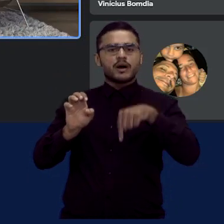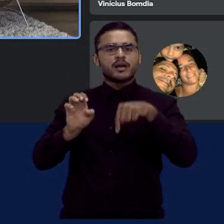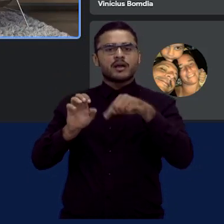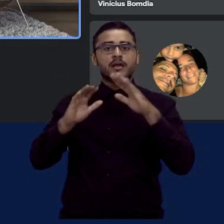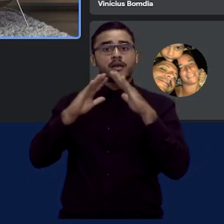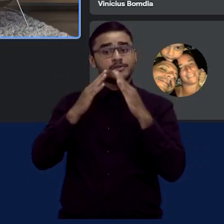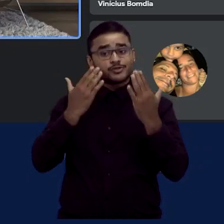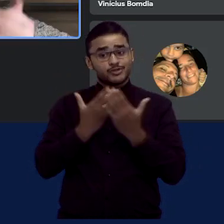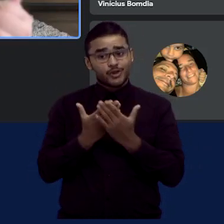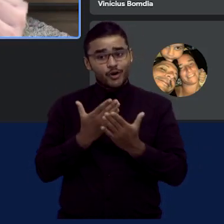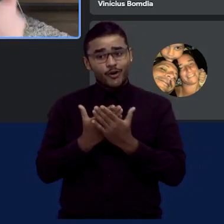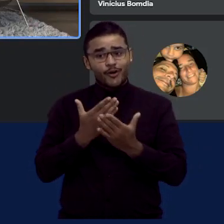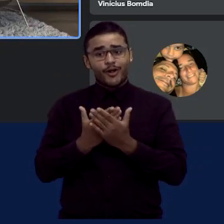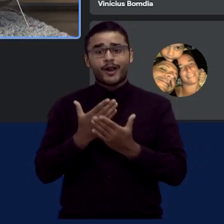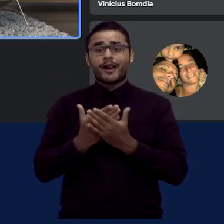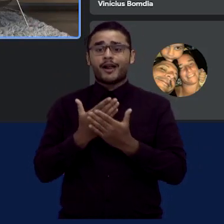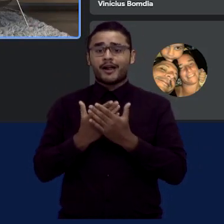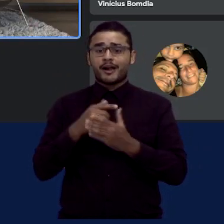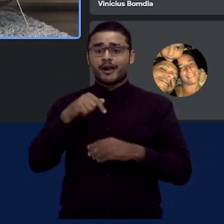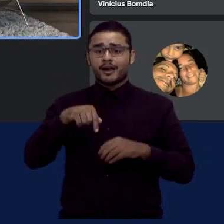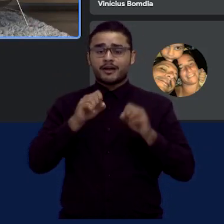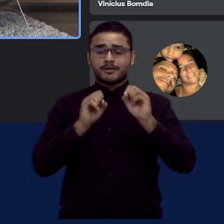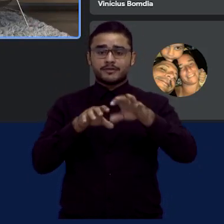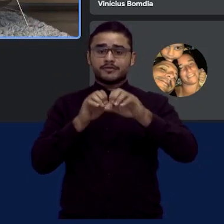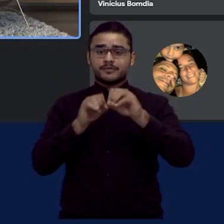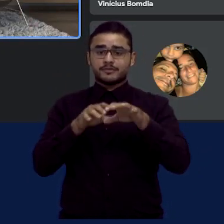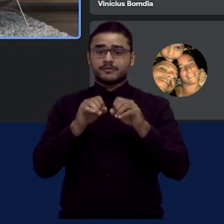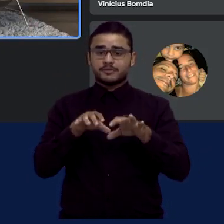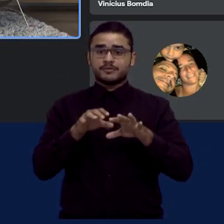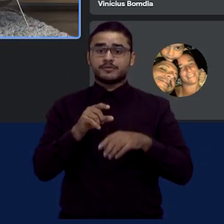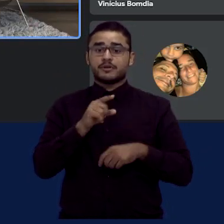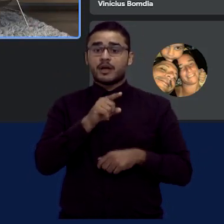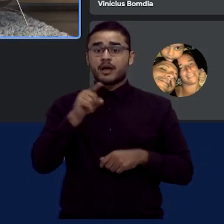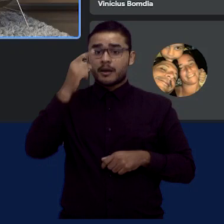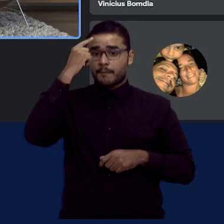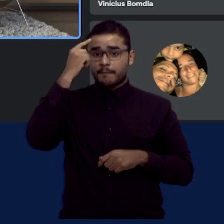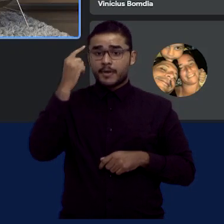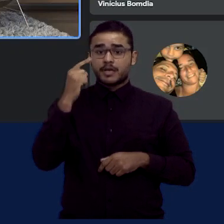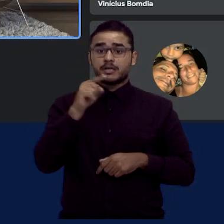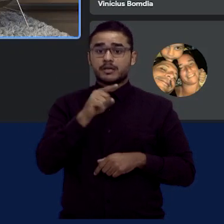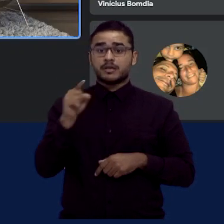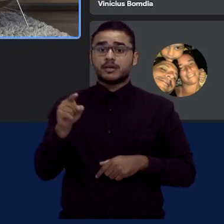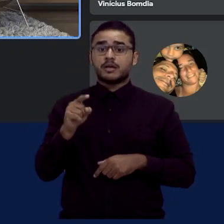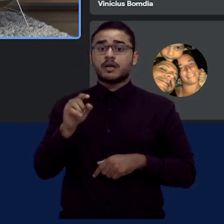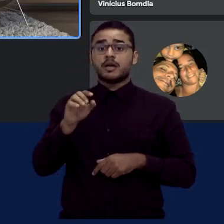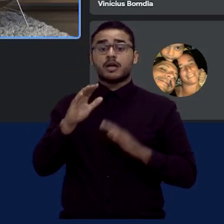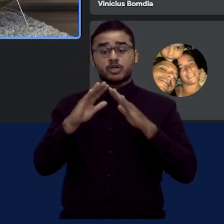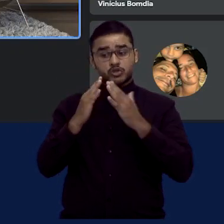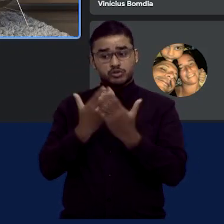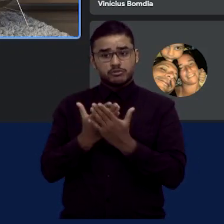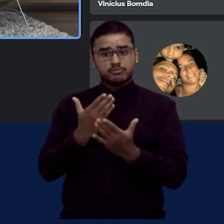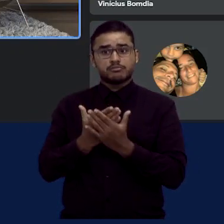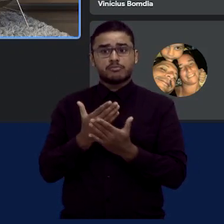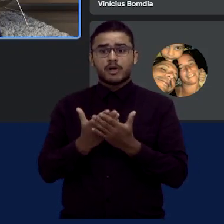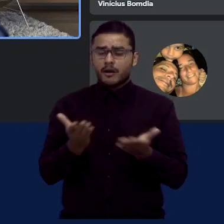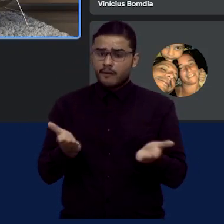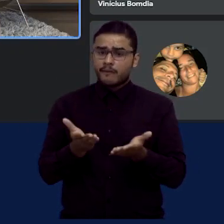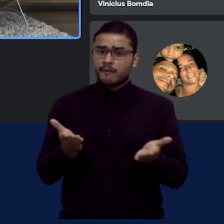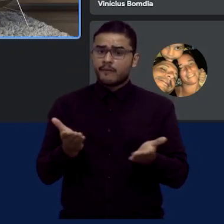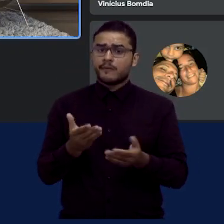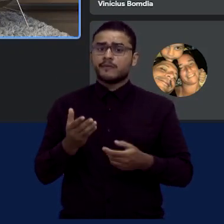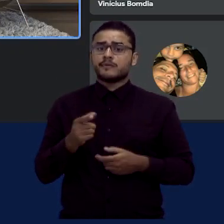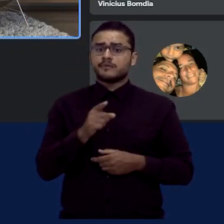é uma escola, veja só. Escola não é aquilo que a gente pensa do passado. Escola, ela é presente, assim